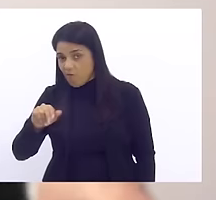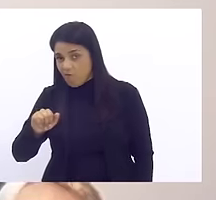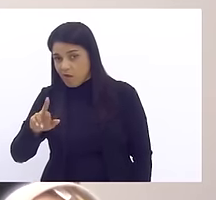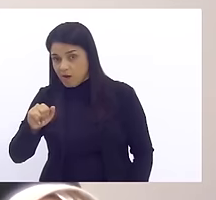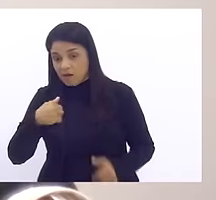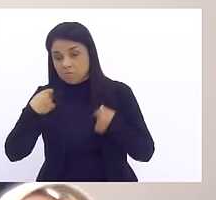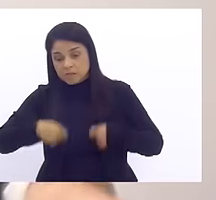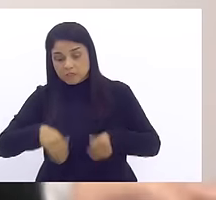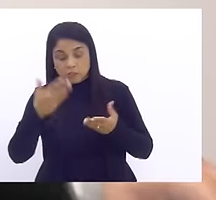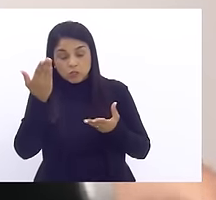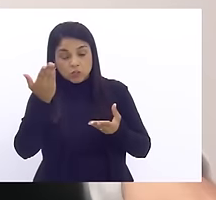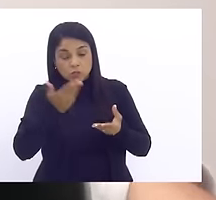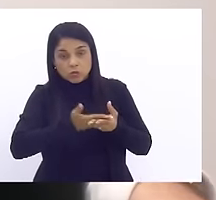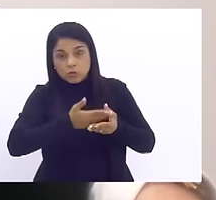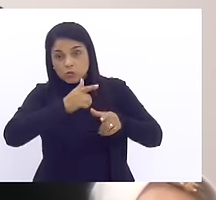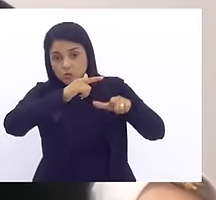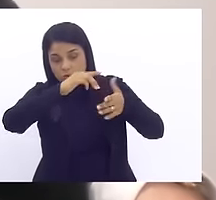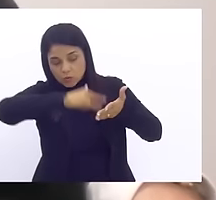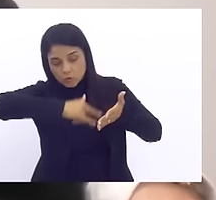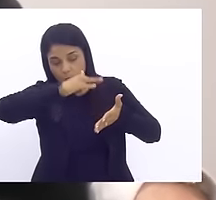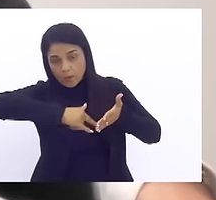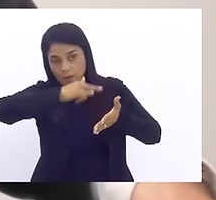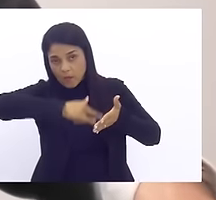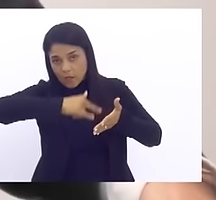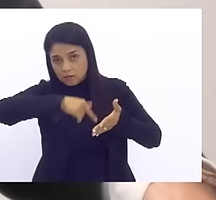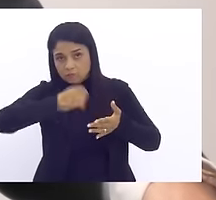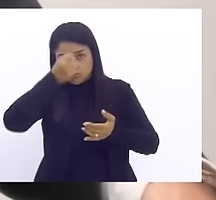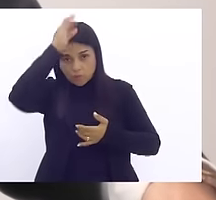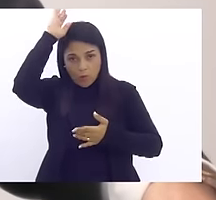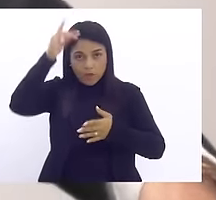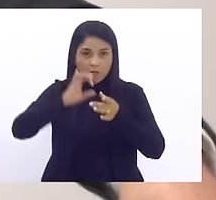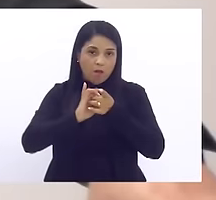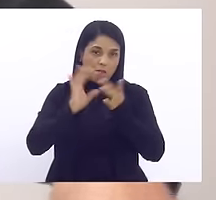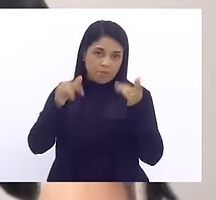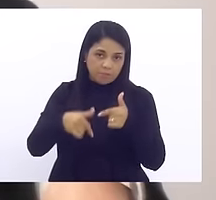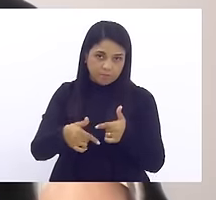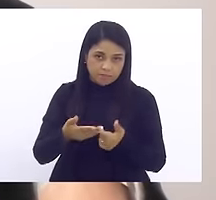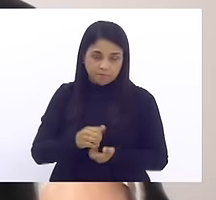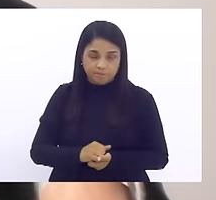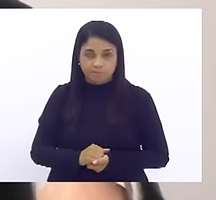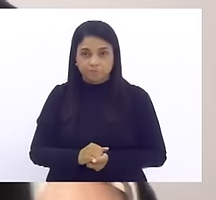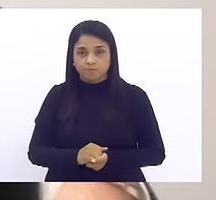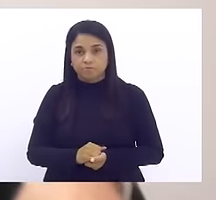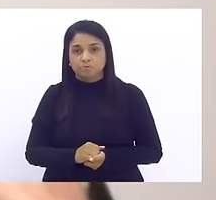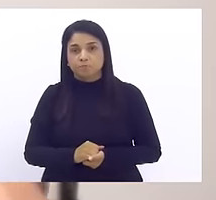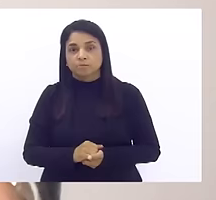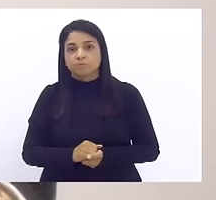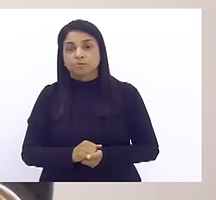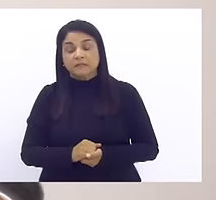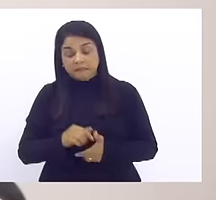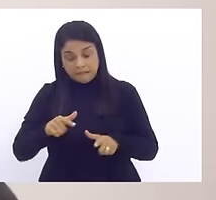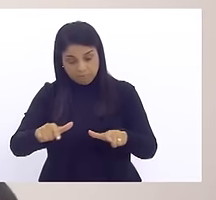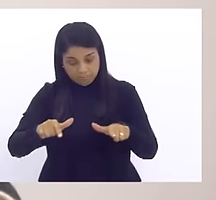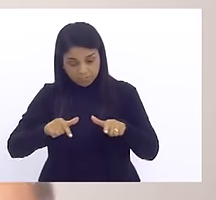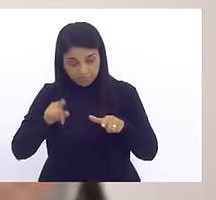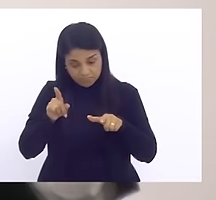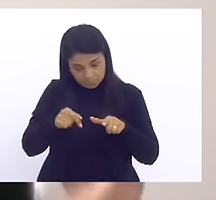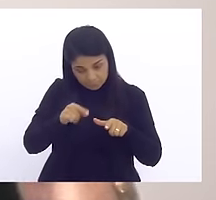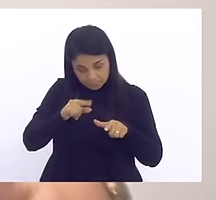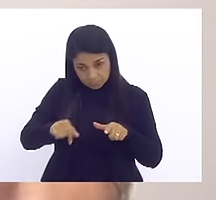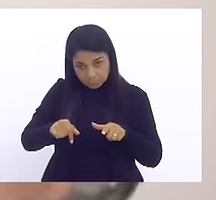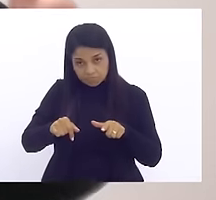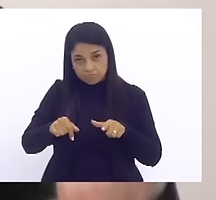do bombeiro então uma vez que foi considerado nulo o certificado do bombeiro ele perde automaticamente